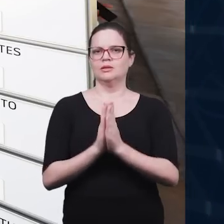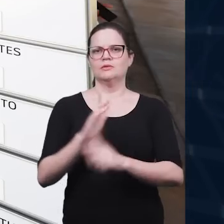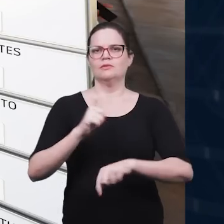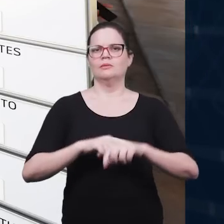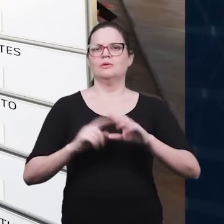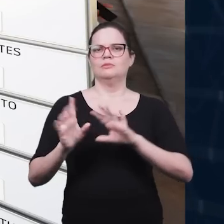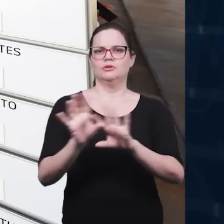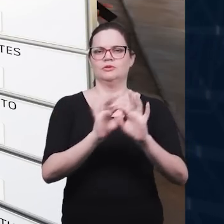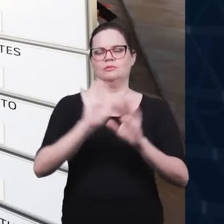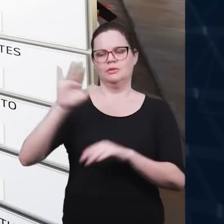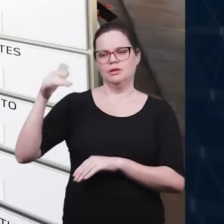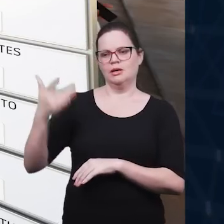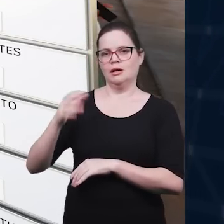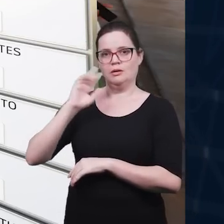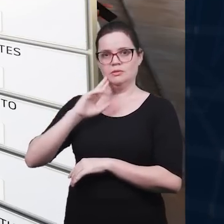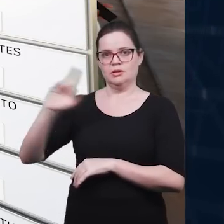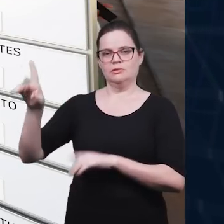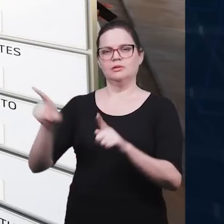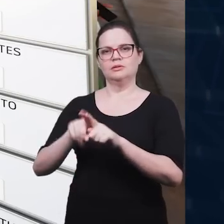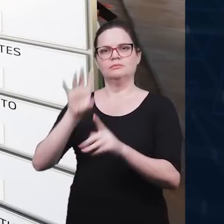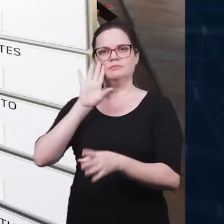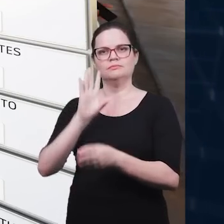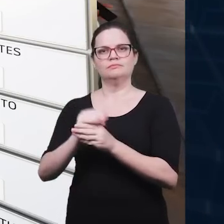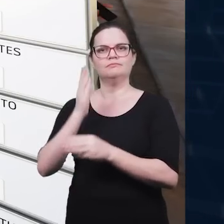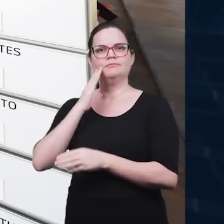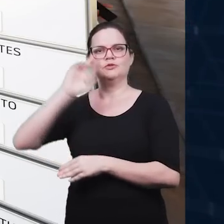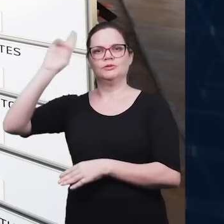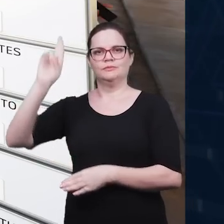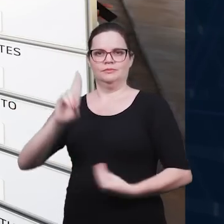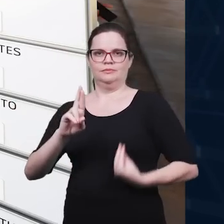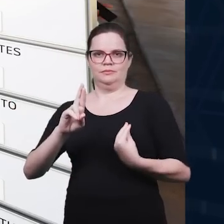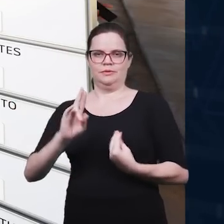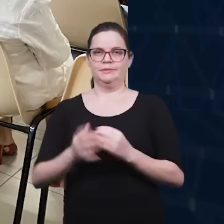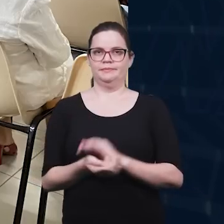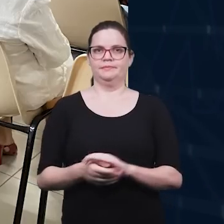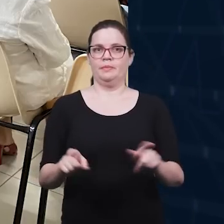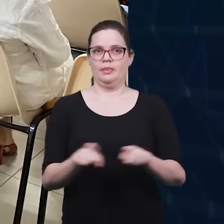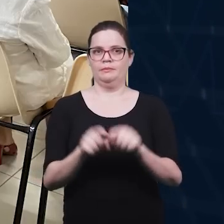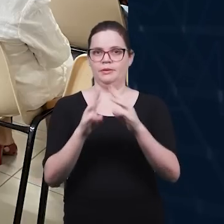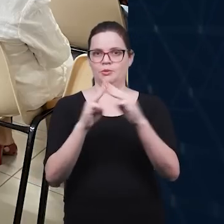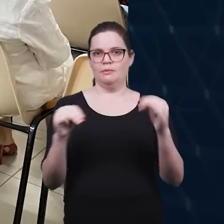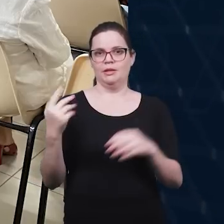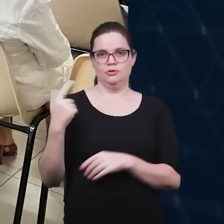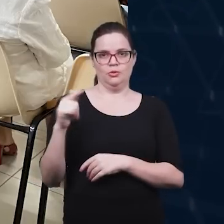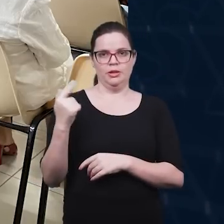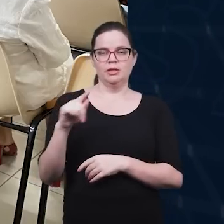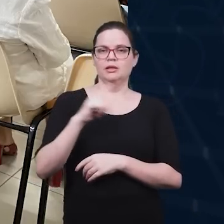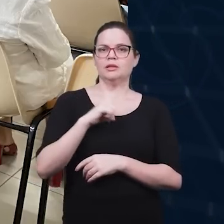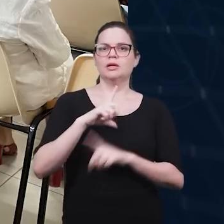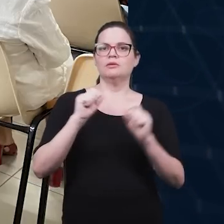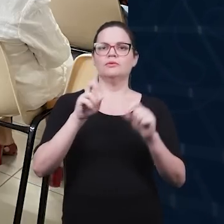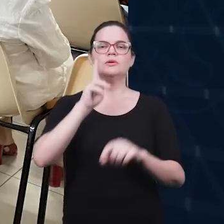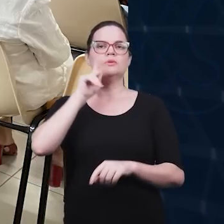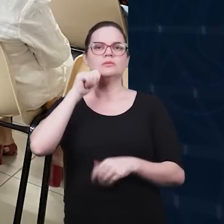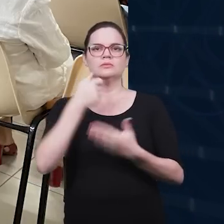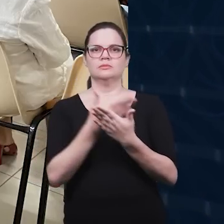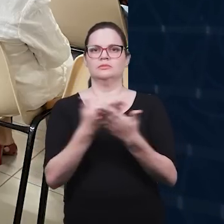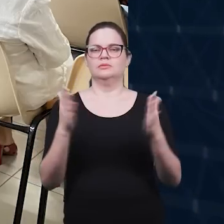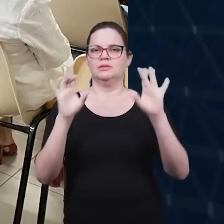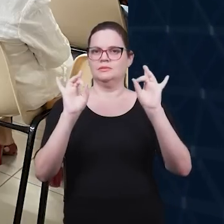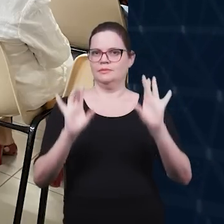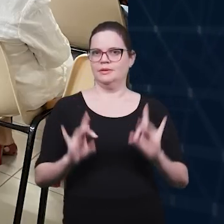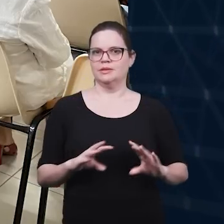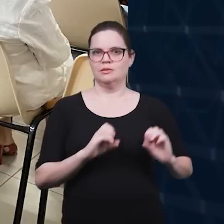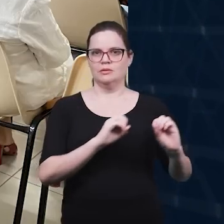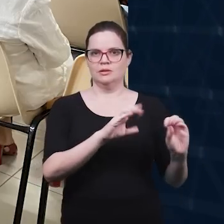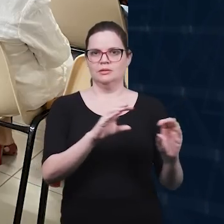trouxe um momento de reverência e reconhecimento da presença de Deus. No Manaim de Goiânia, foi realizada uma ceia